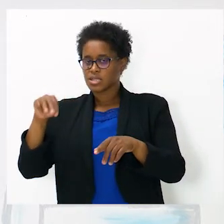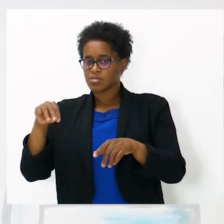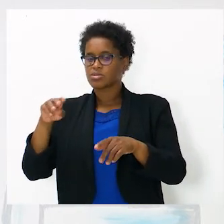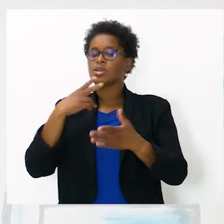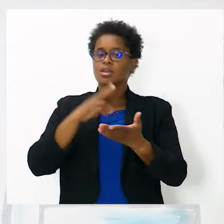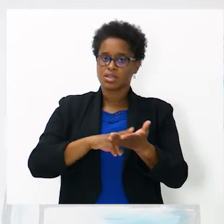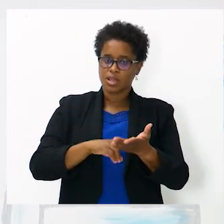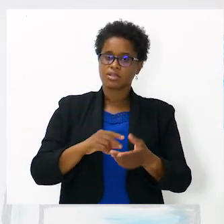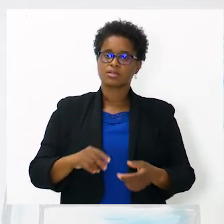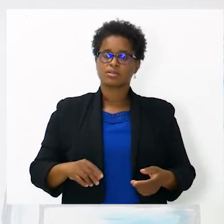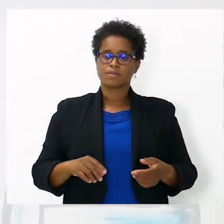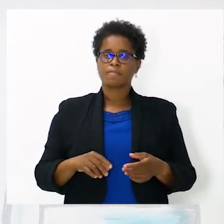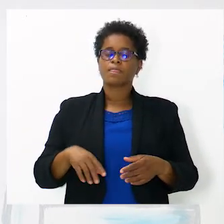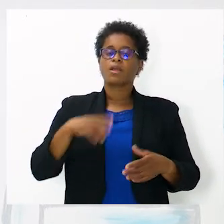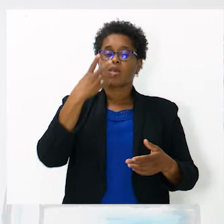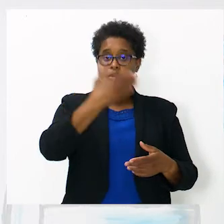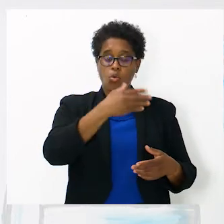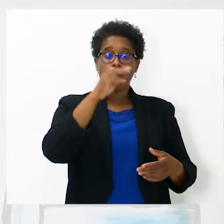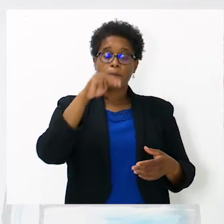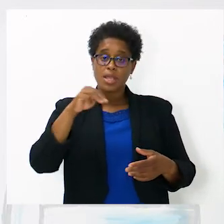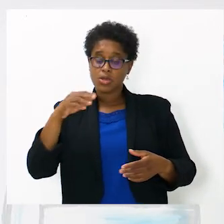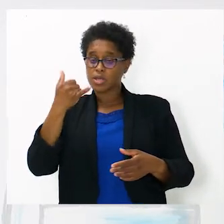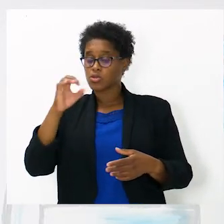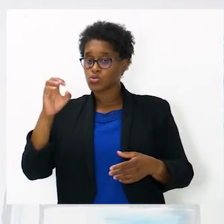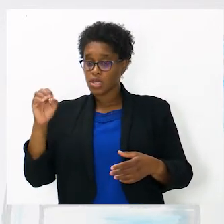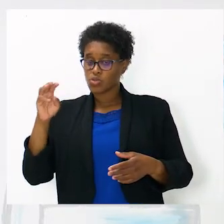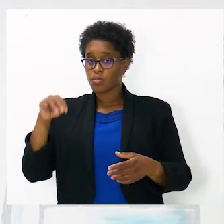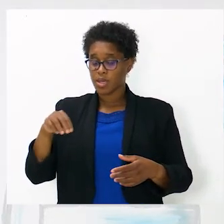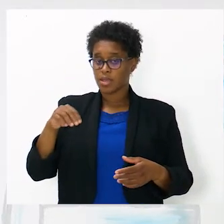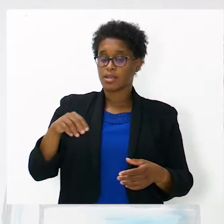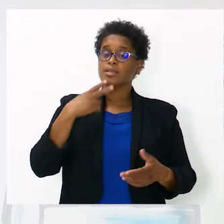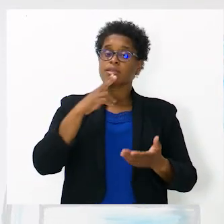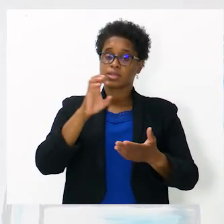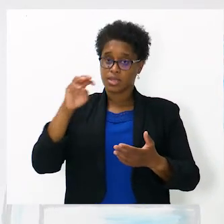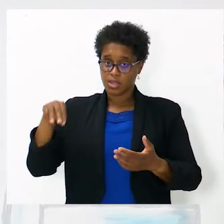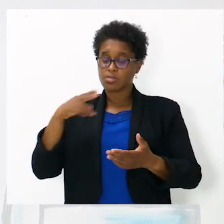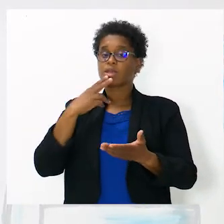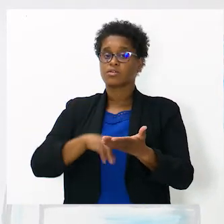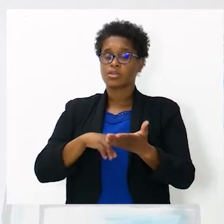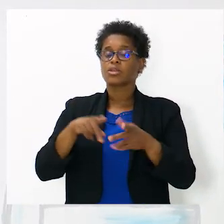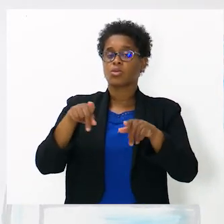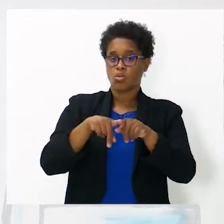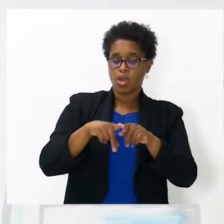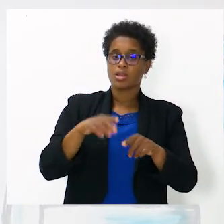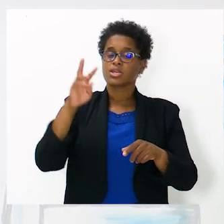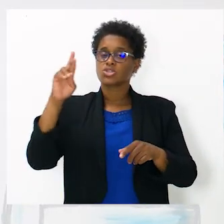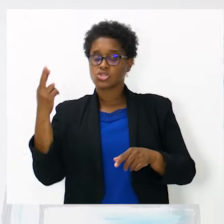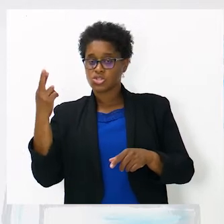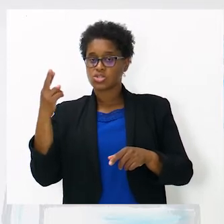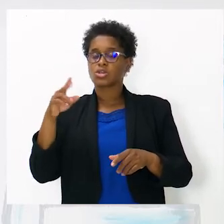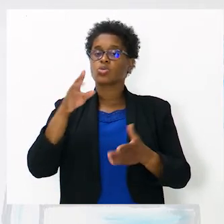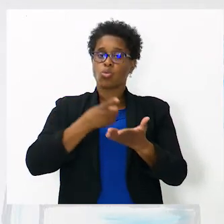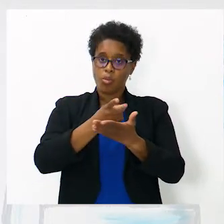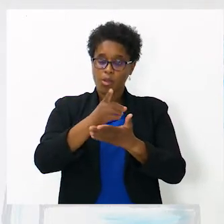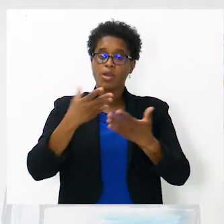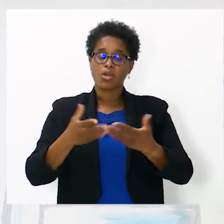realidade, então 1.200.000 centímetros na realidade corresponde a X